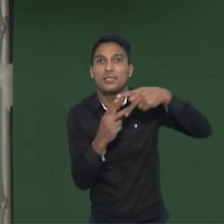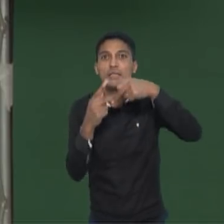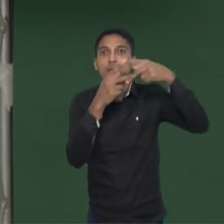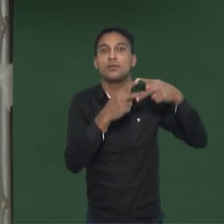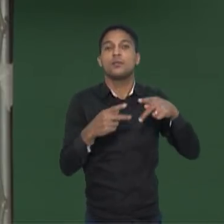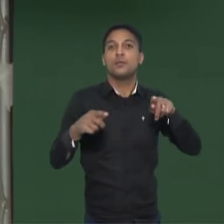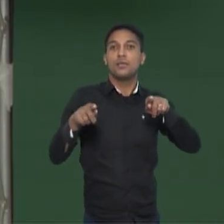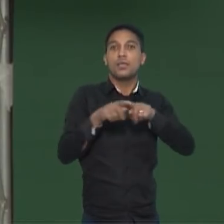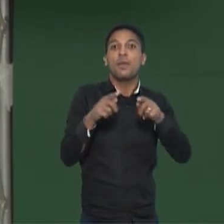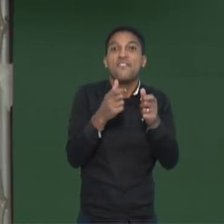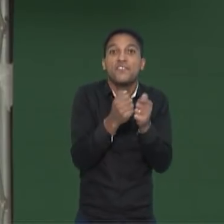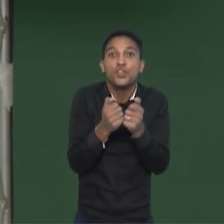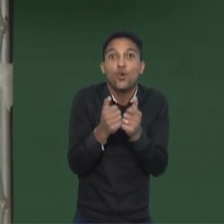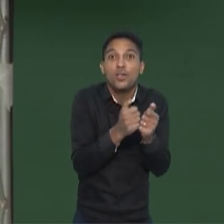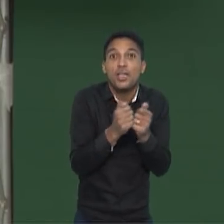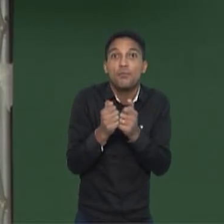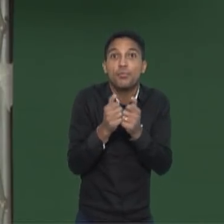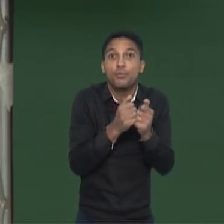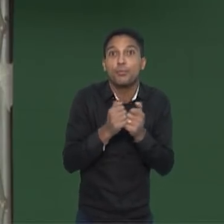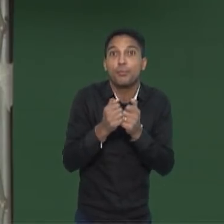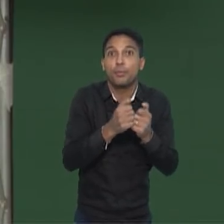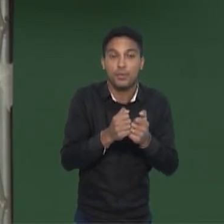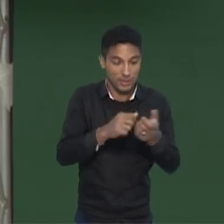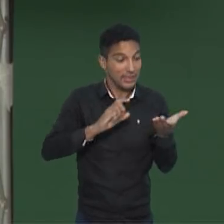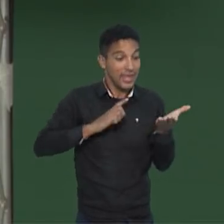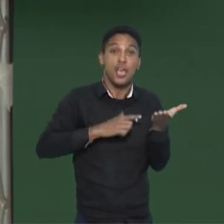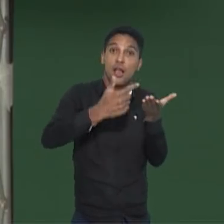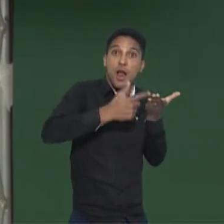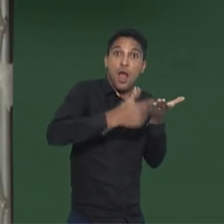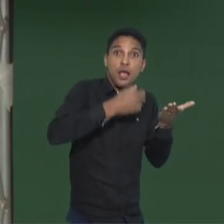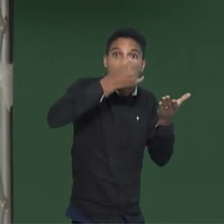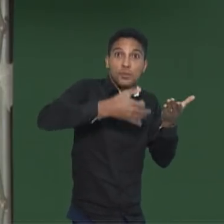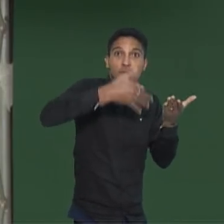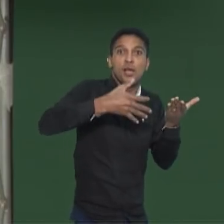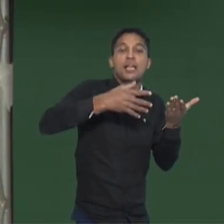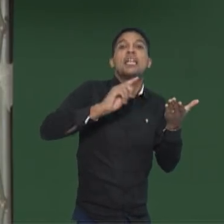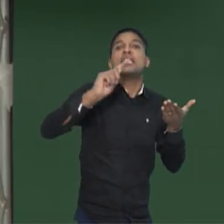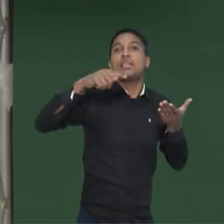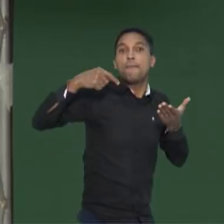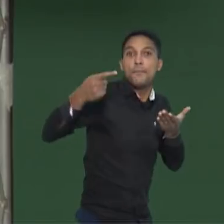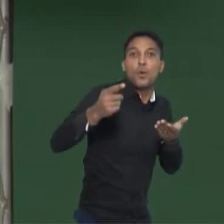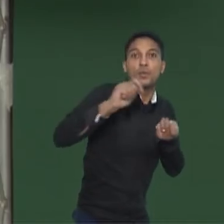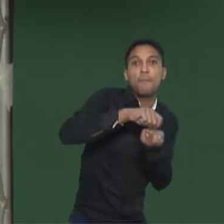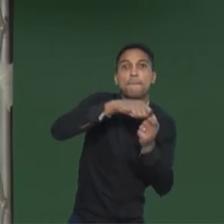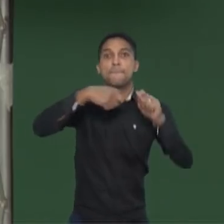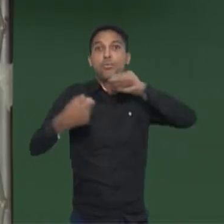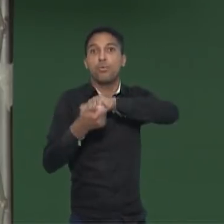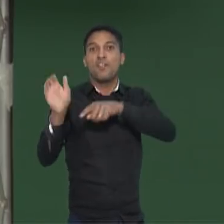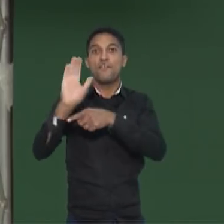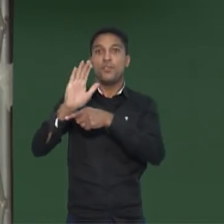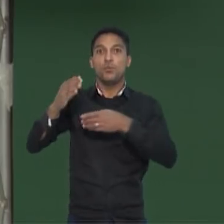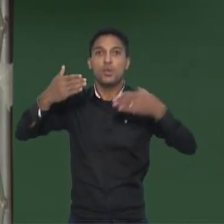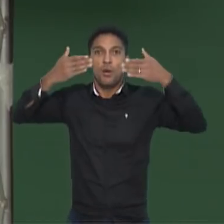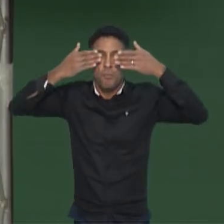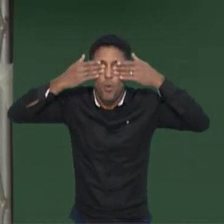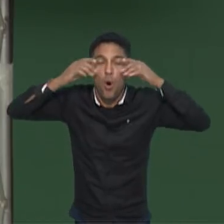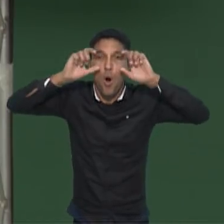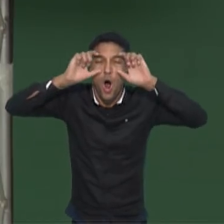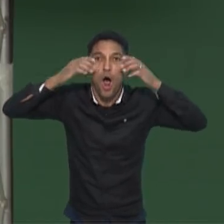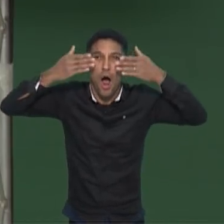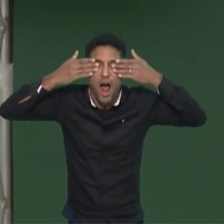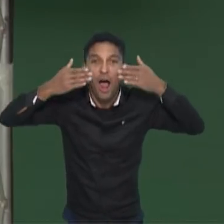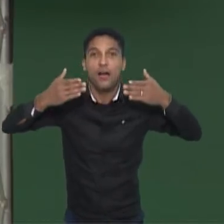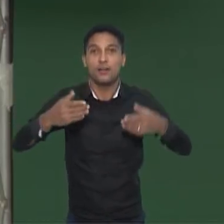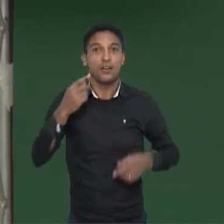da convergência. Um outro exemplo interessante é a Bruxa de Blair, por exemplo, o filme Bruxa de Blair, que ele é baseado